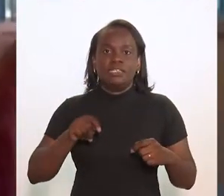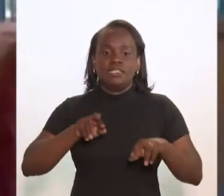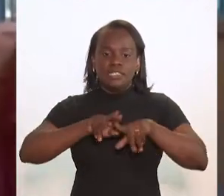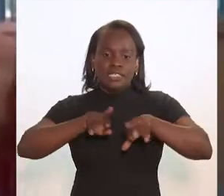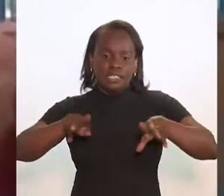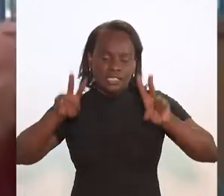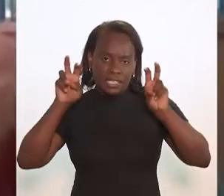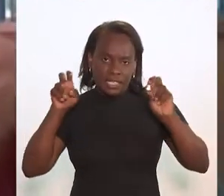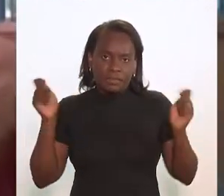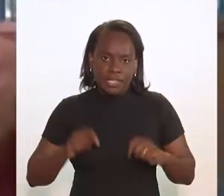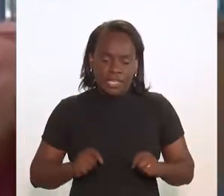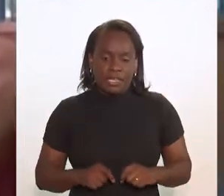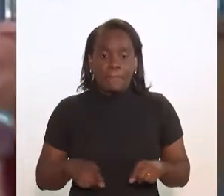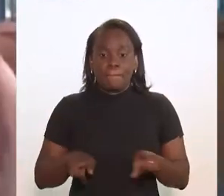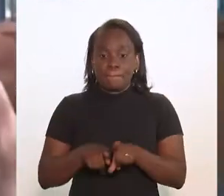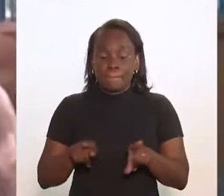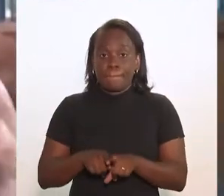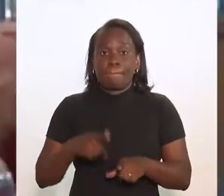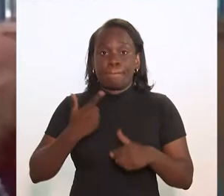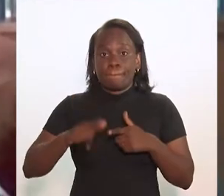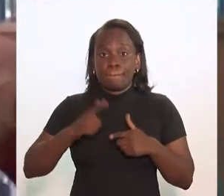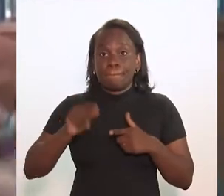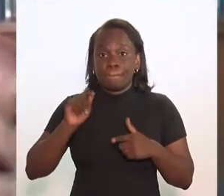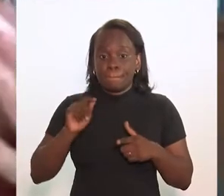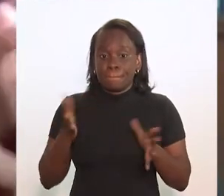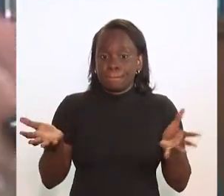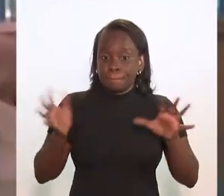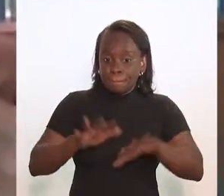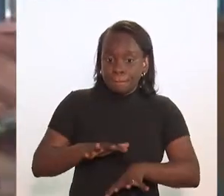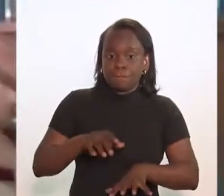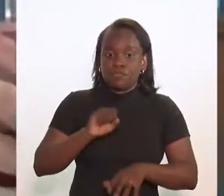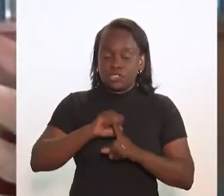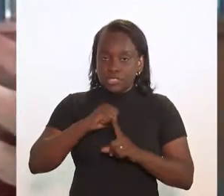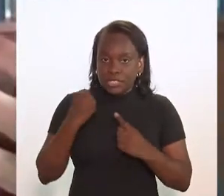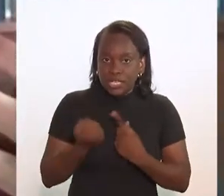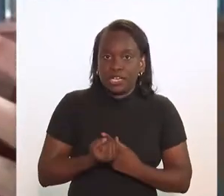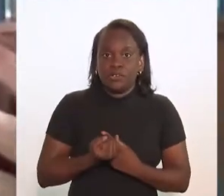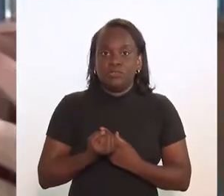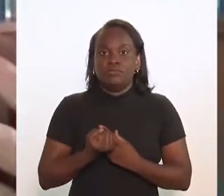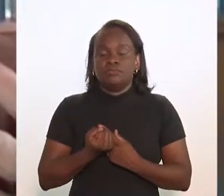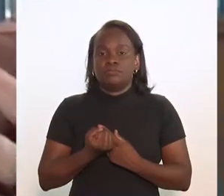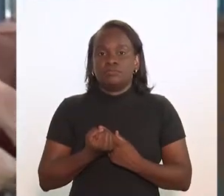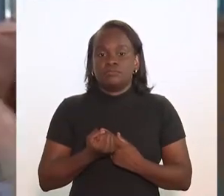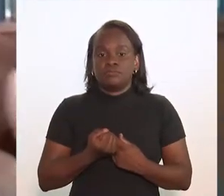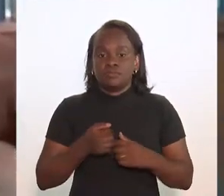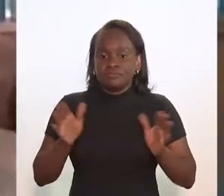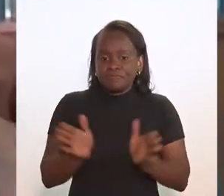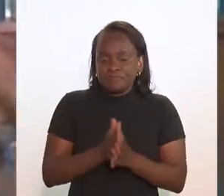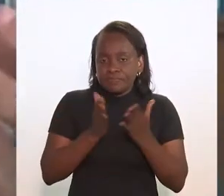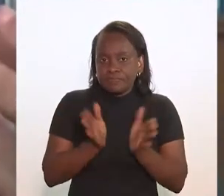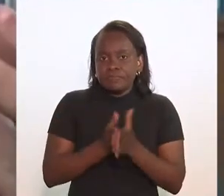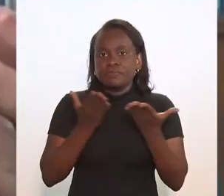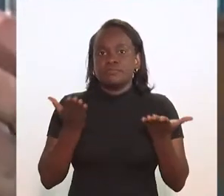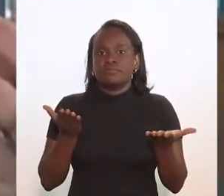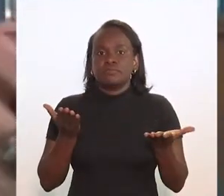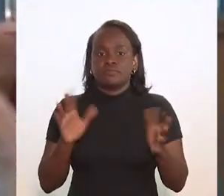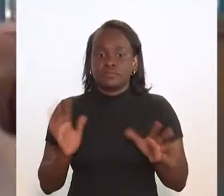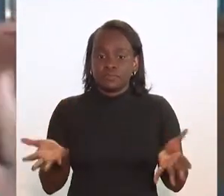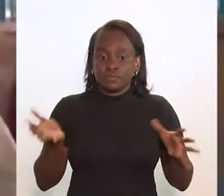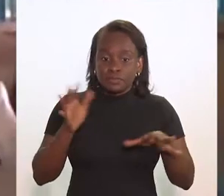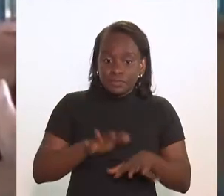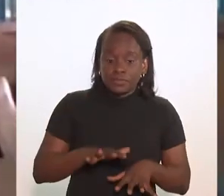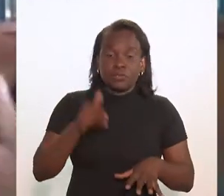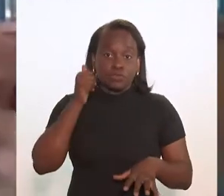lidar com vários temas. Inclusive a questão da inclusão social, da pobreza,